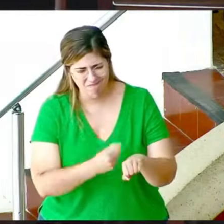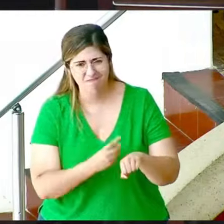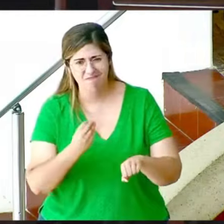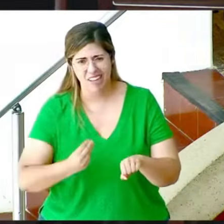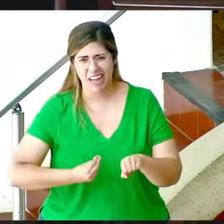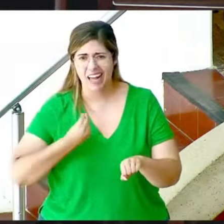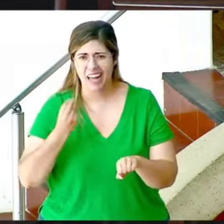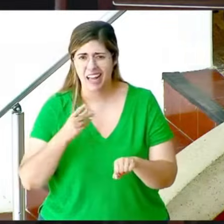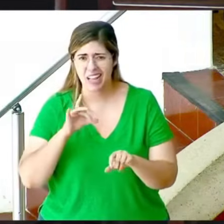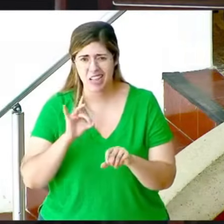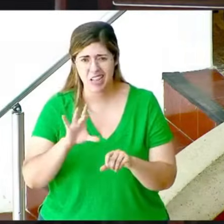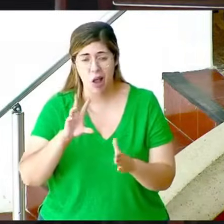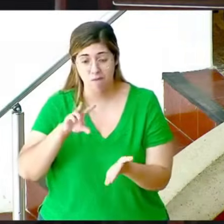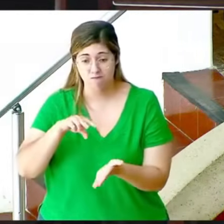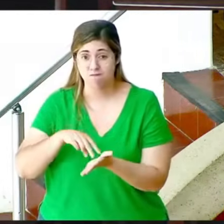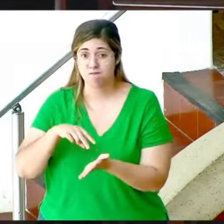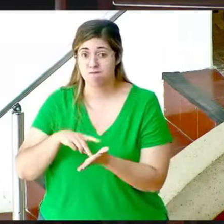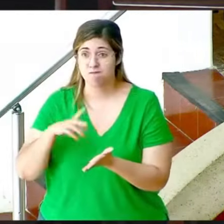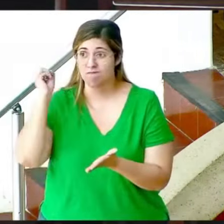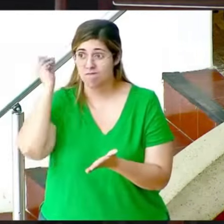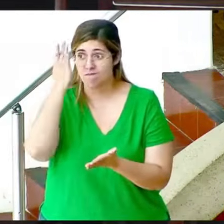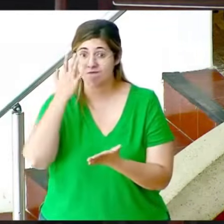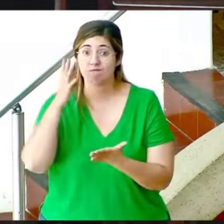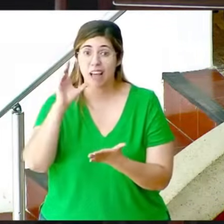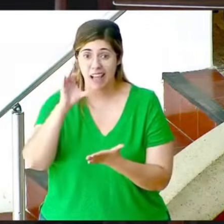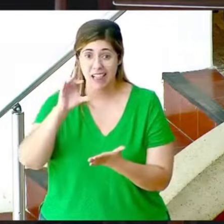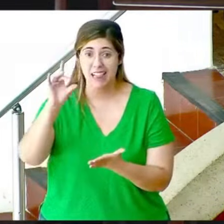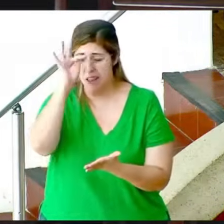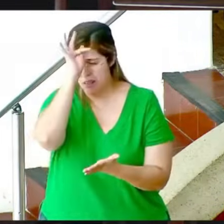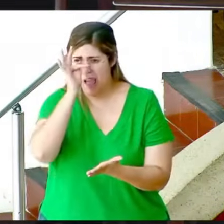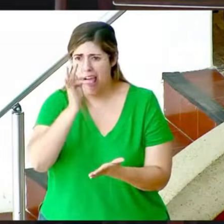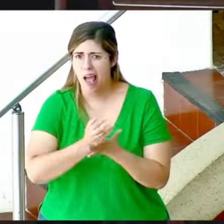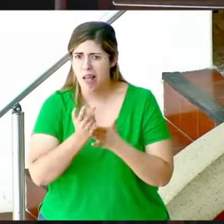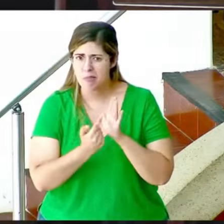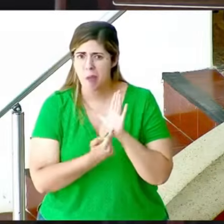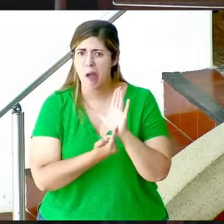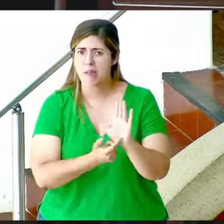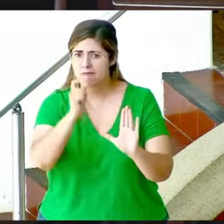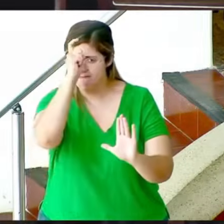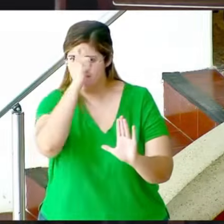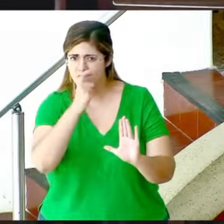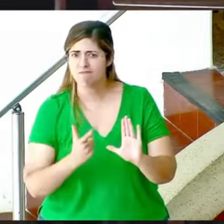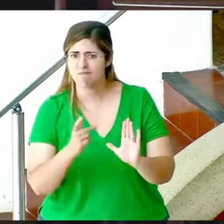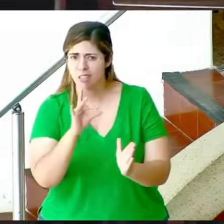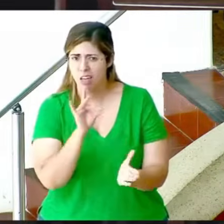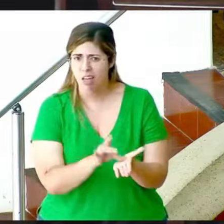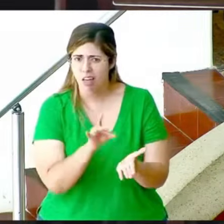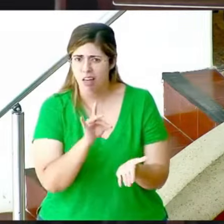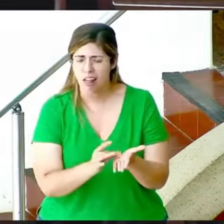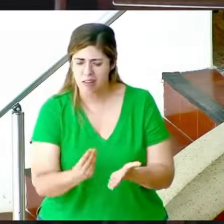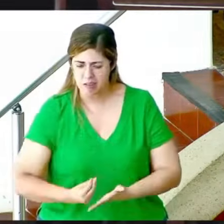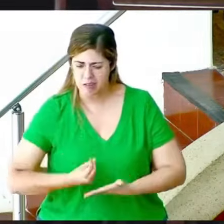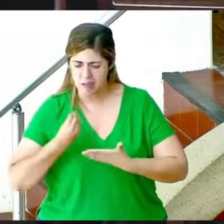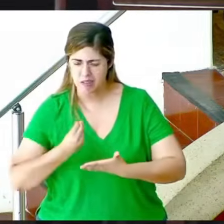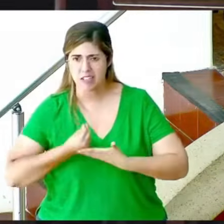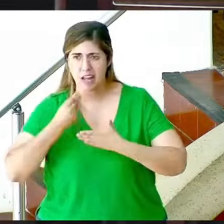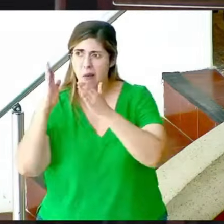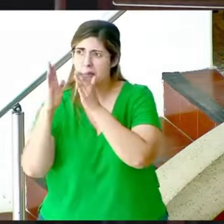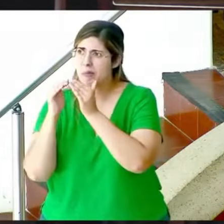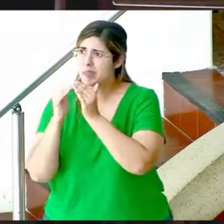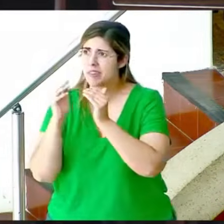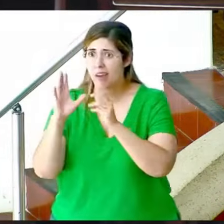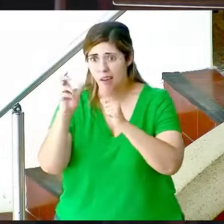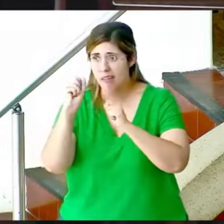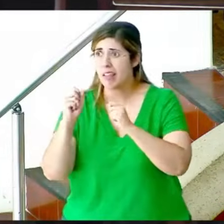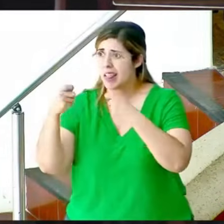Deus. Nós não estamos representando uma fé, ou nós estamos vivendo a fé que nós temos, ou nós estamos clamando para que tenhamos